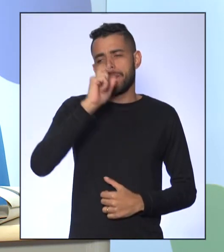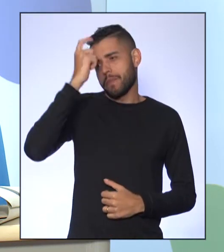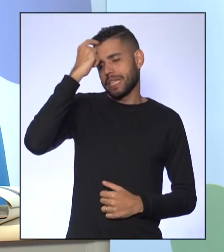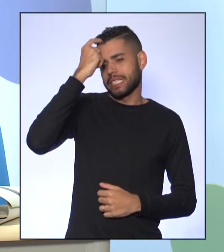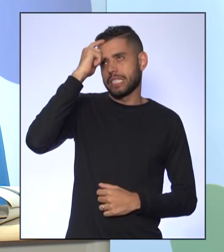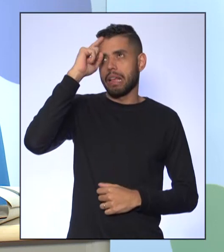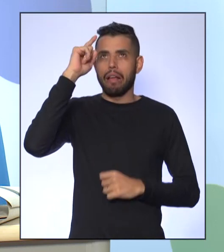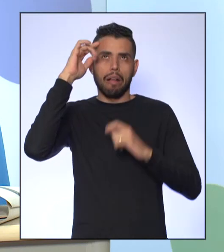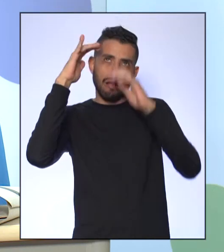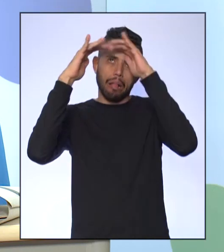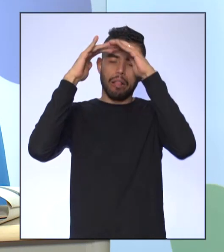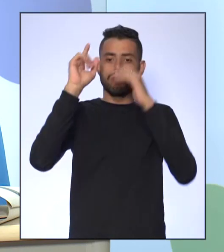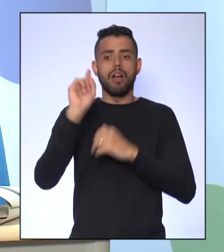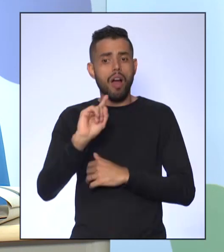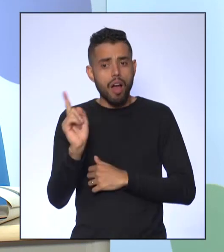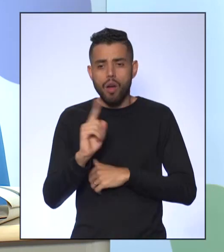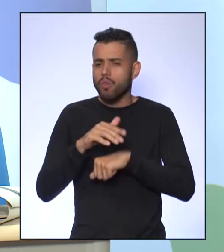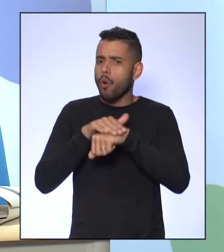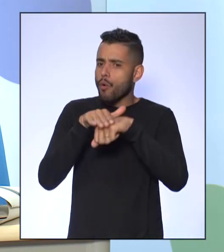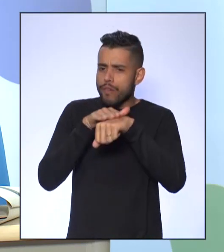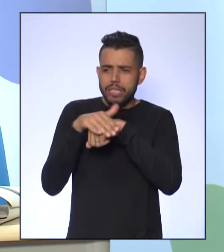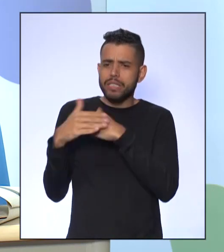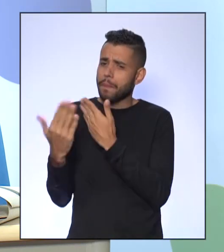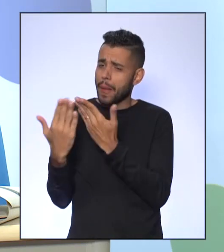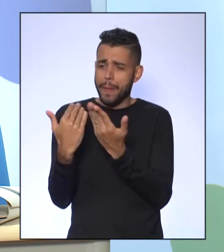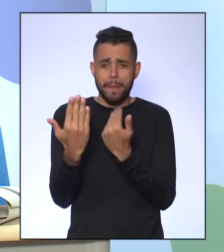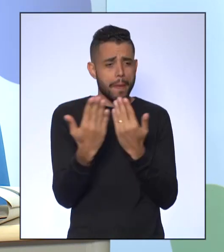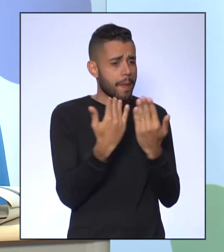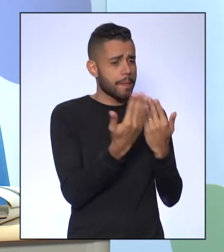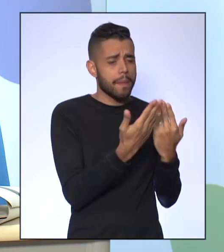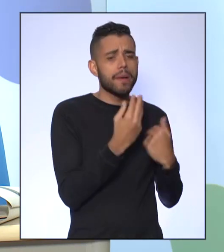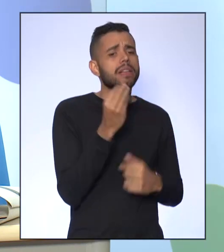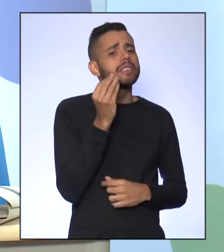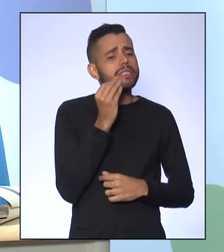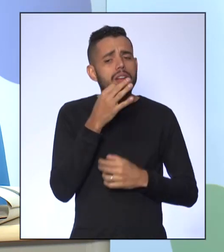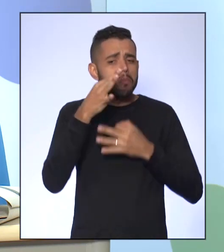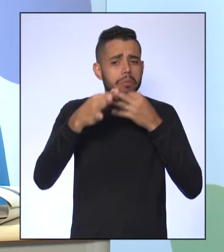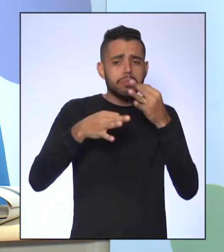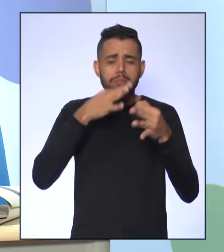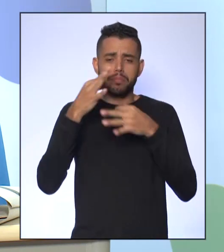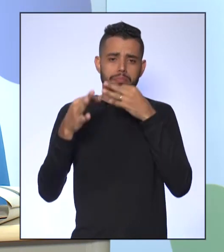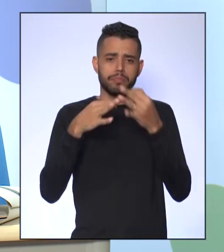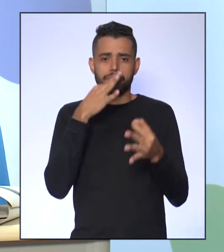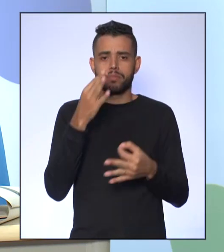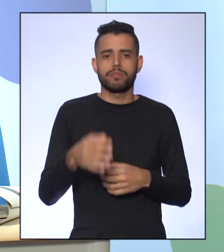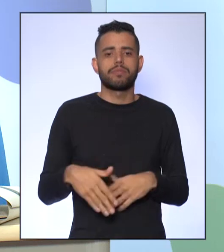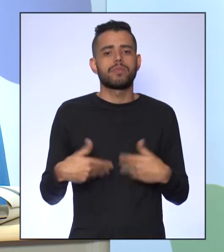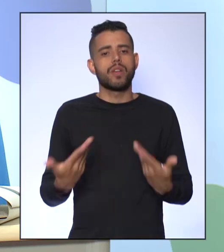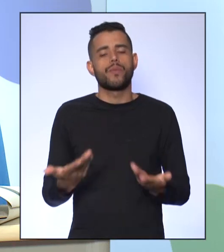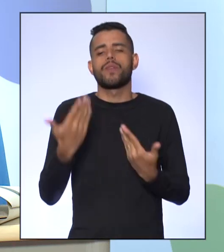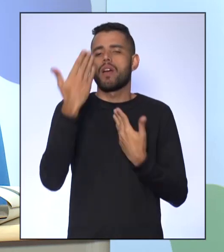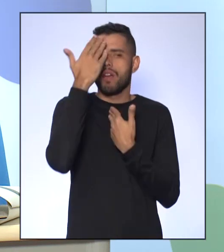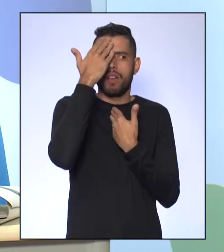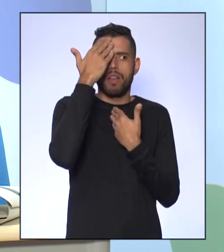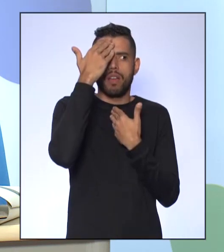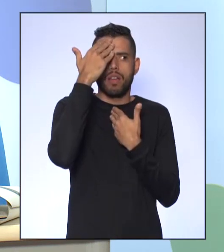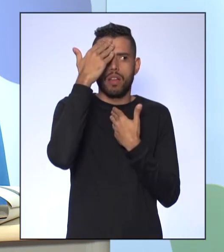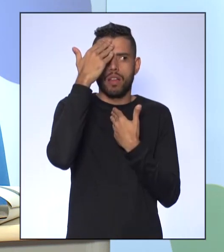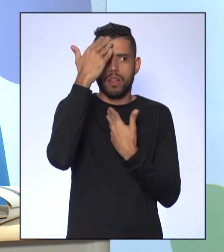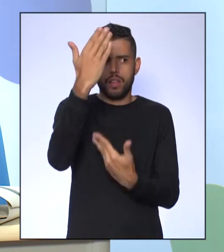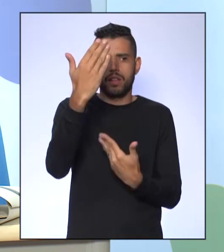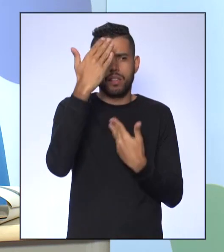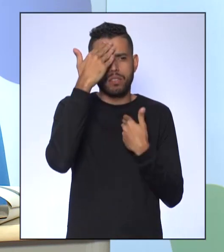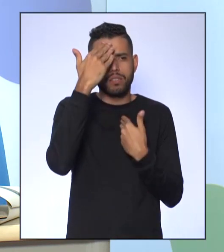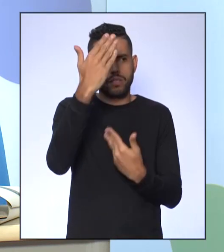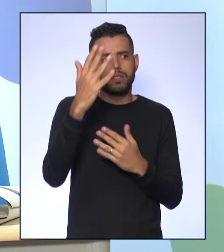pensando, mas é conversar, é debater, é propor argumentos. Então, eu agradeço